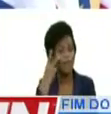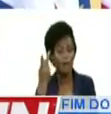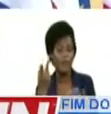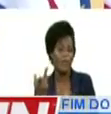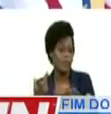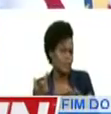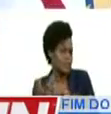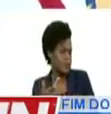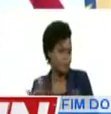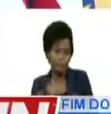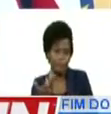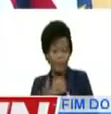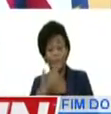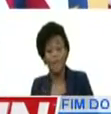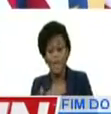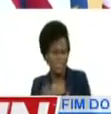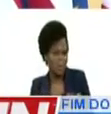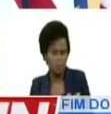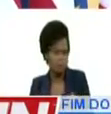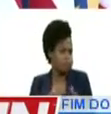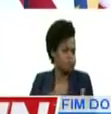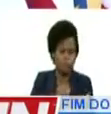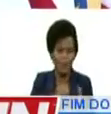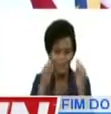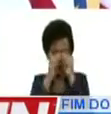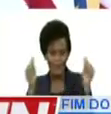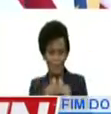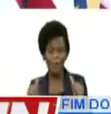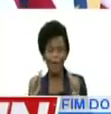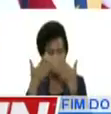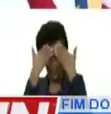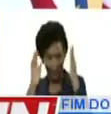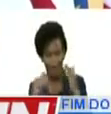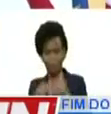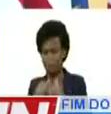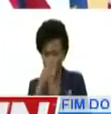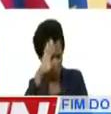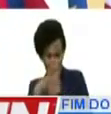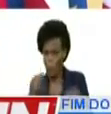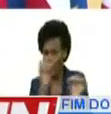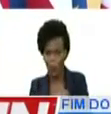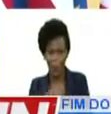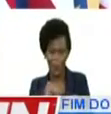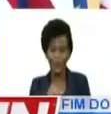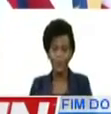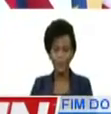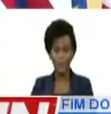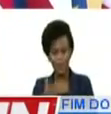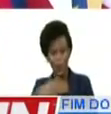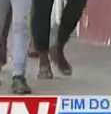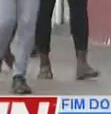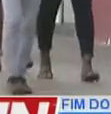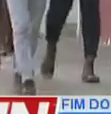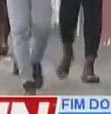exceção foi vivenciado sem que atropelos ao sistema democrático fossem